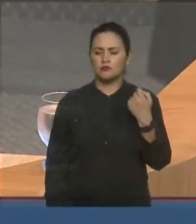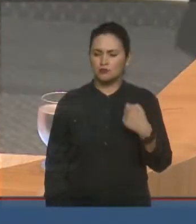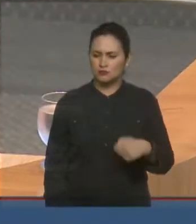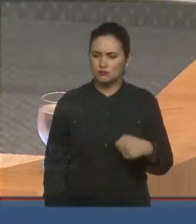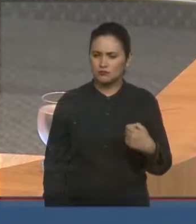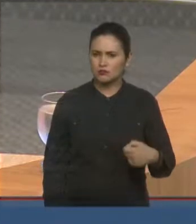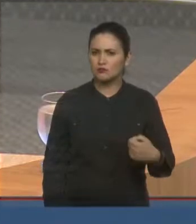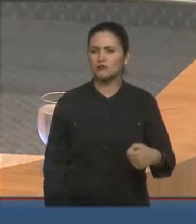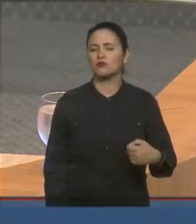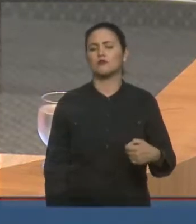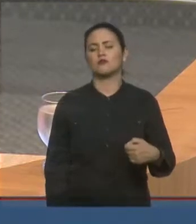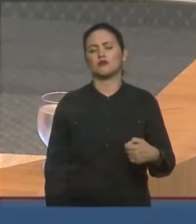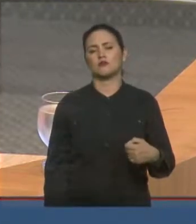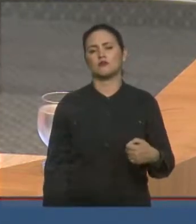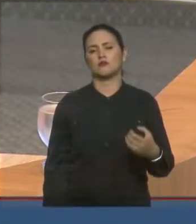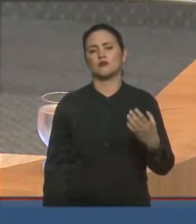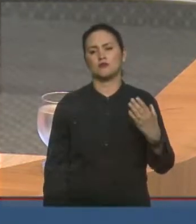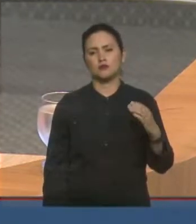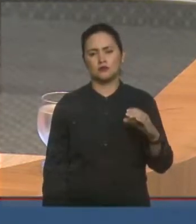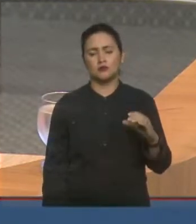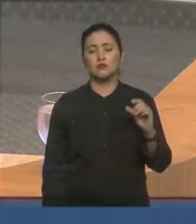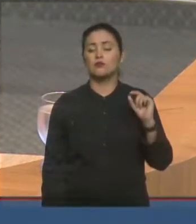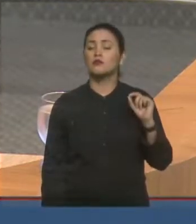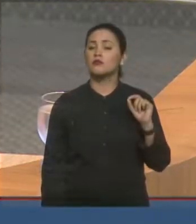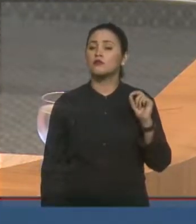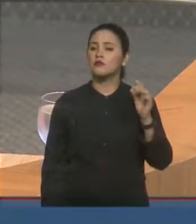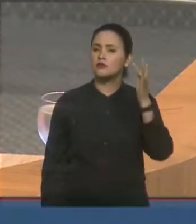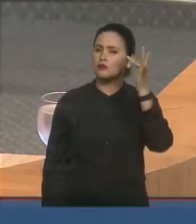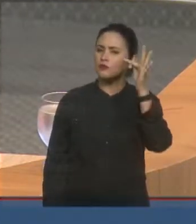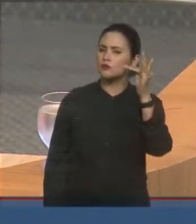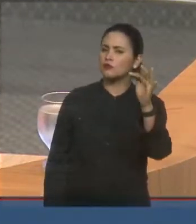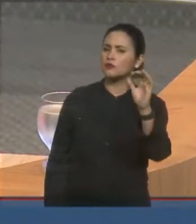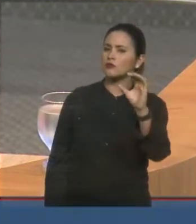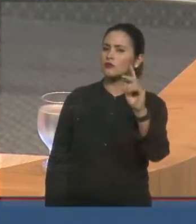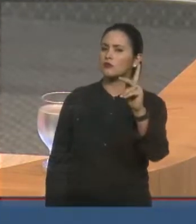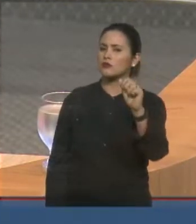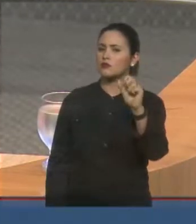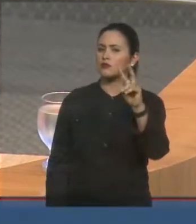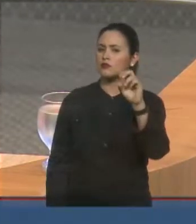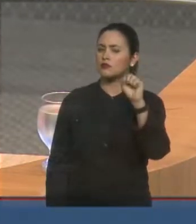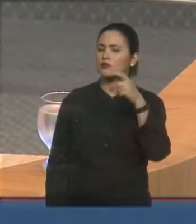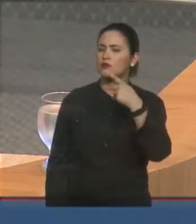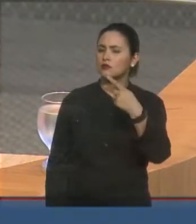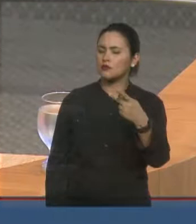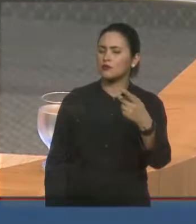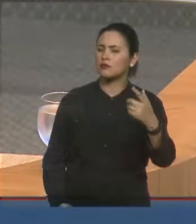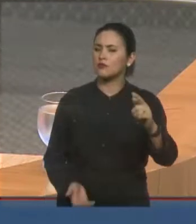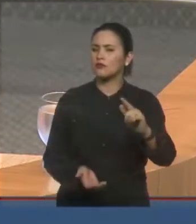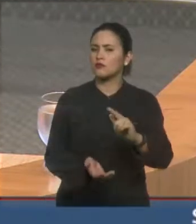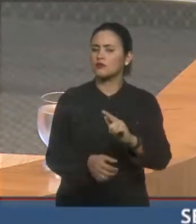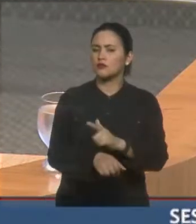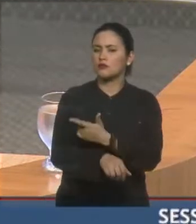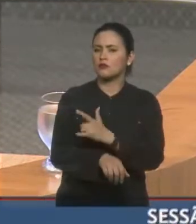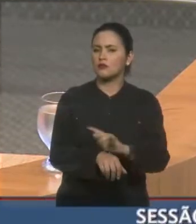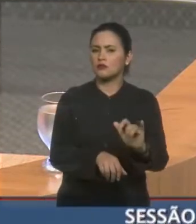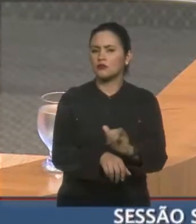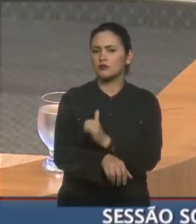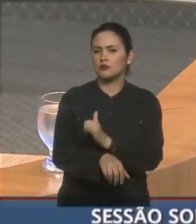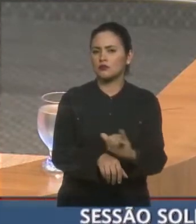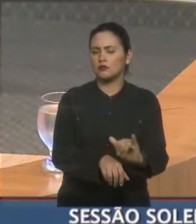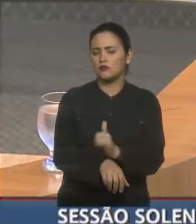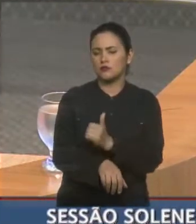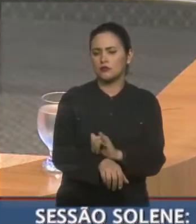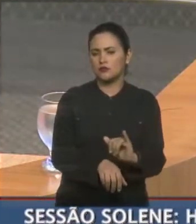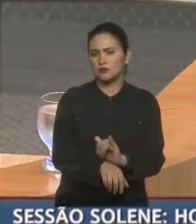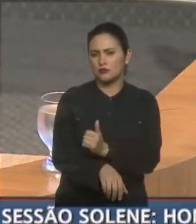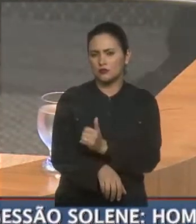policial e sem aquilo que o filósofo Chaves dizia, astúcia, que em outras palavras, a estratégia. E exatamente quando nós